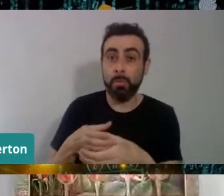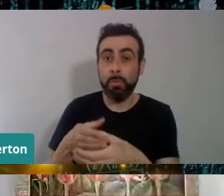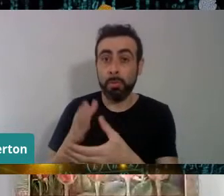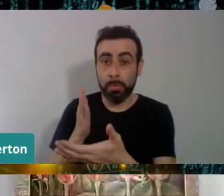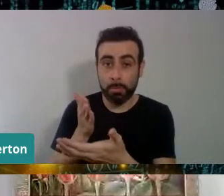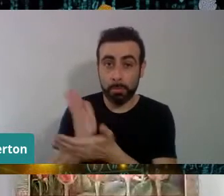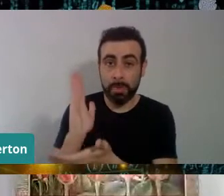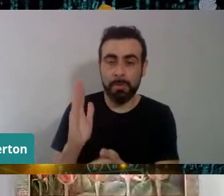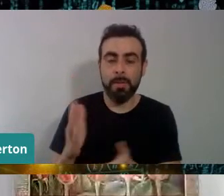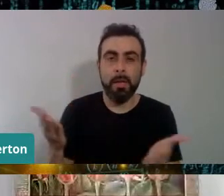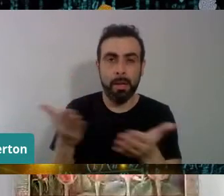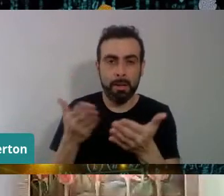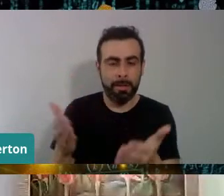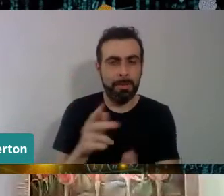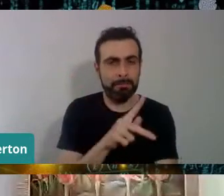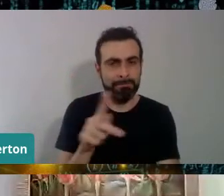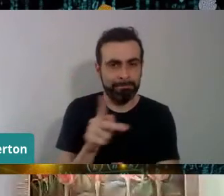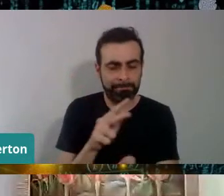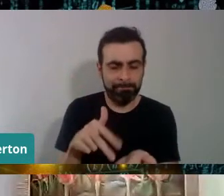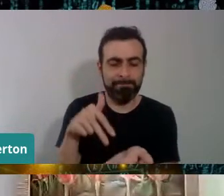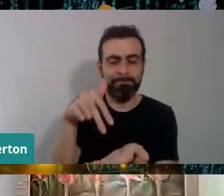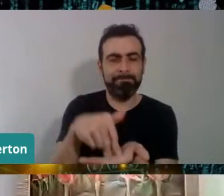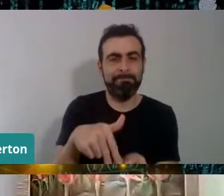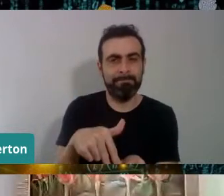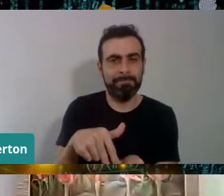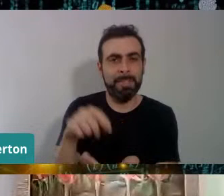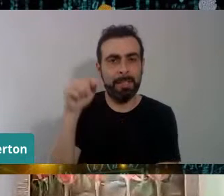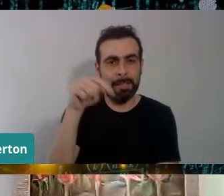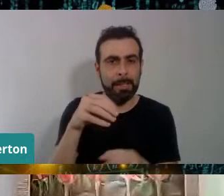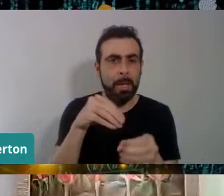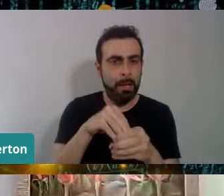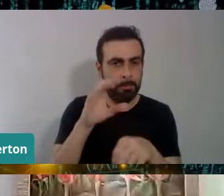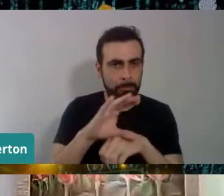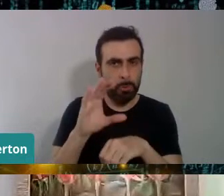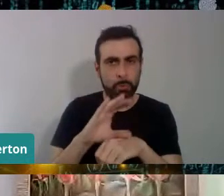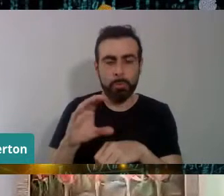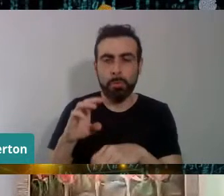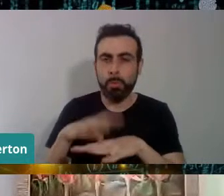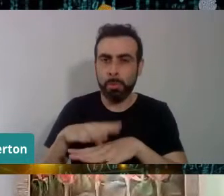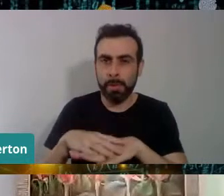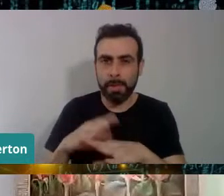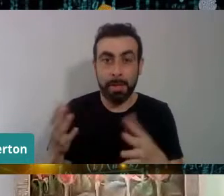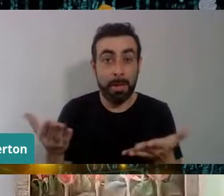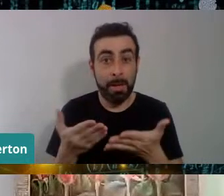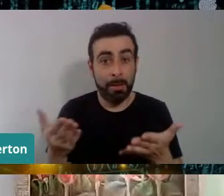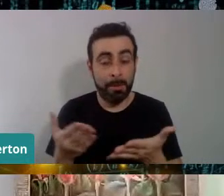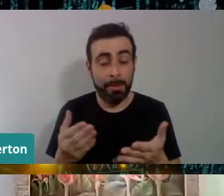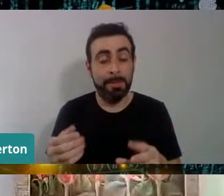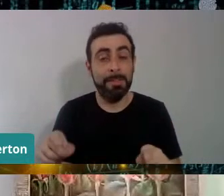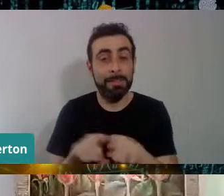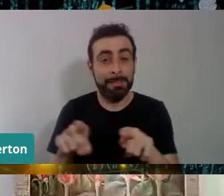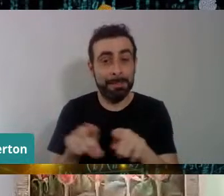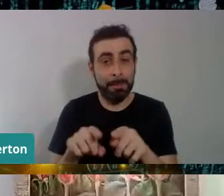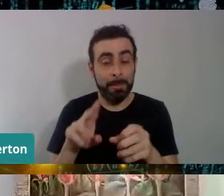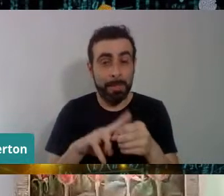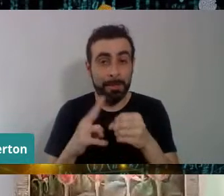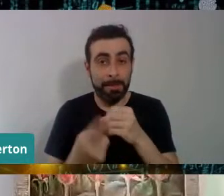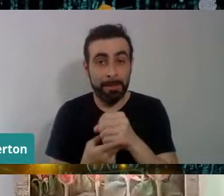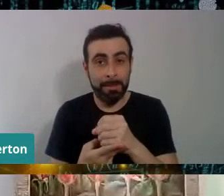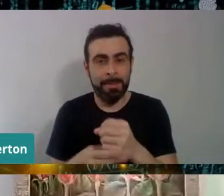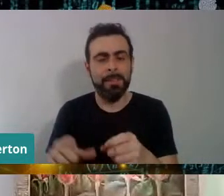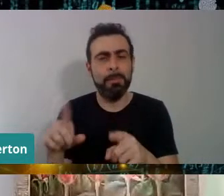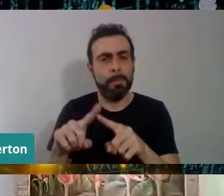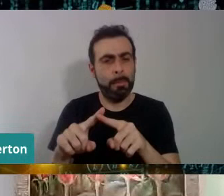é professor agora, inclusive é professor do curso de matemática na UEMP hoje, e também tem história para contar lá da